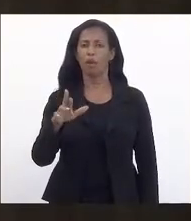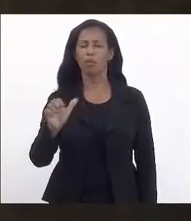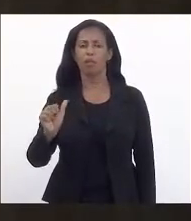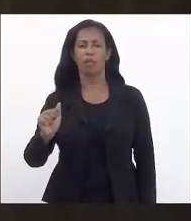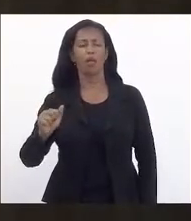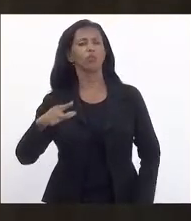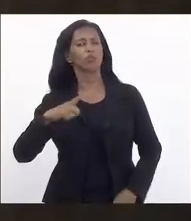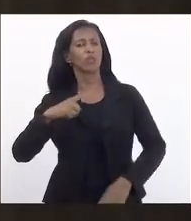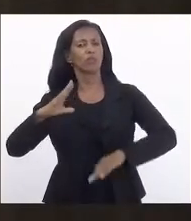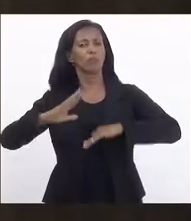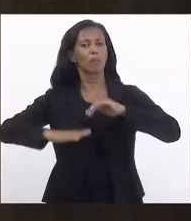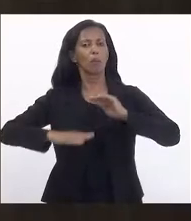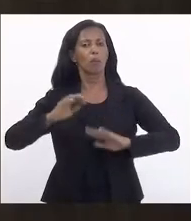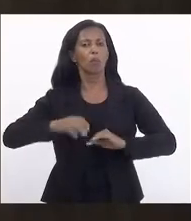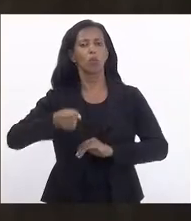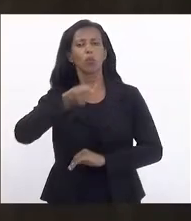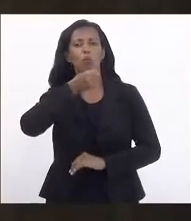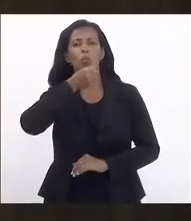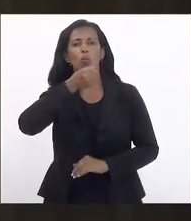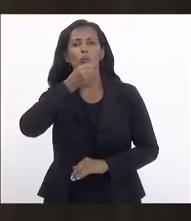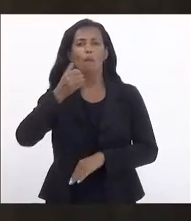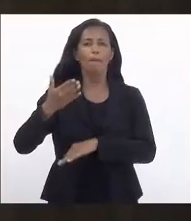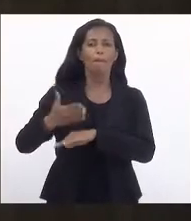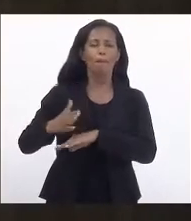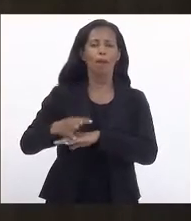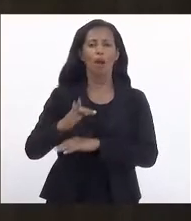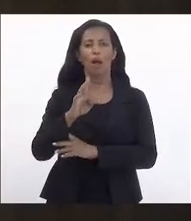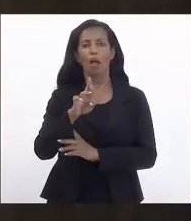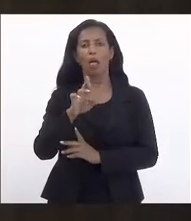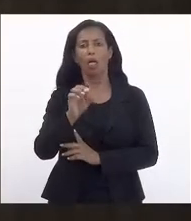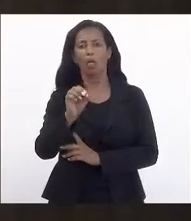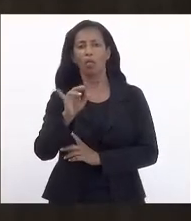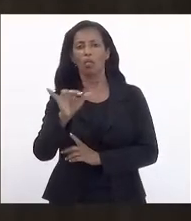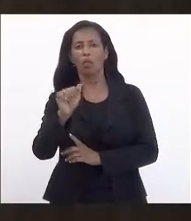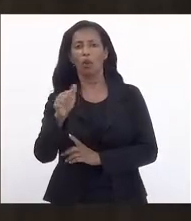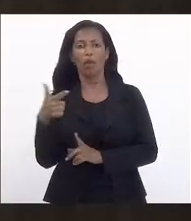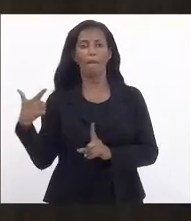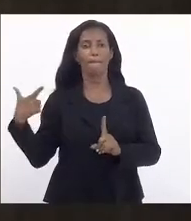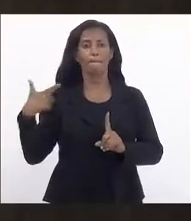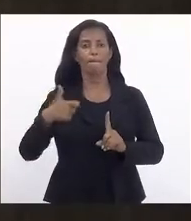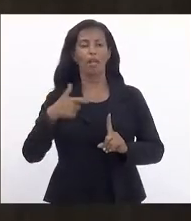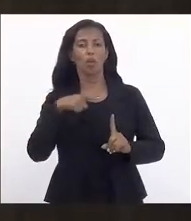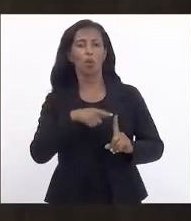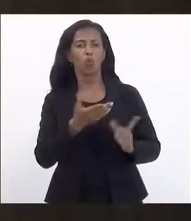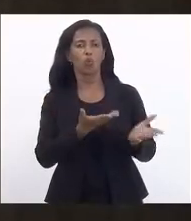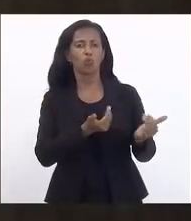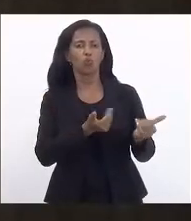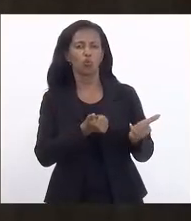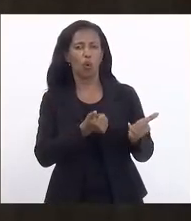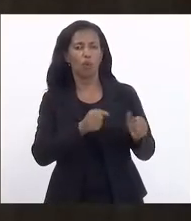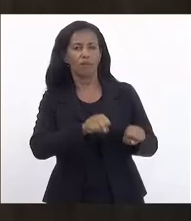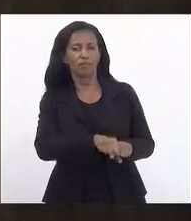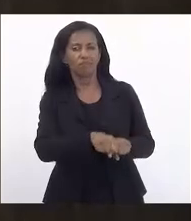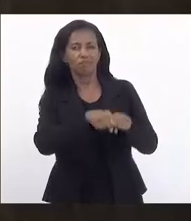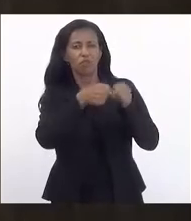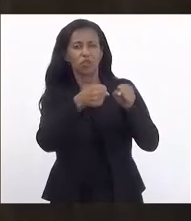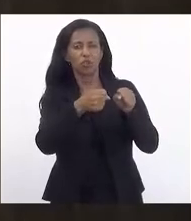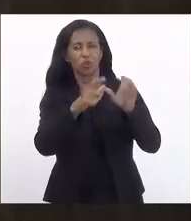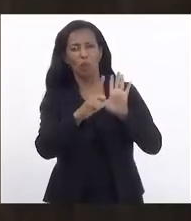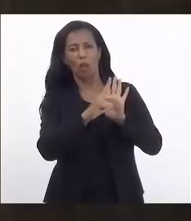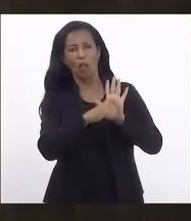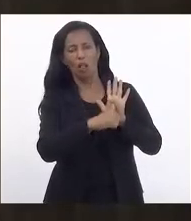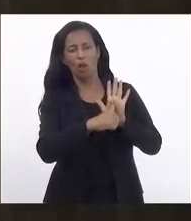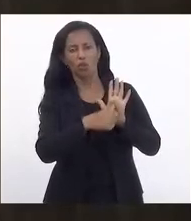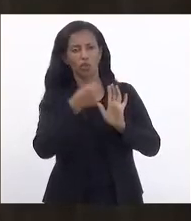presenciou uma prática conhecida como Troia que baleou um jovem e destruiu a barbearia com tiros